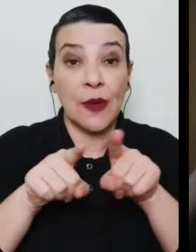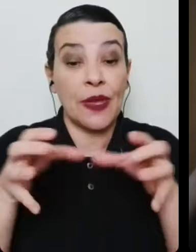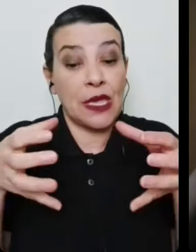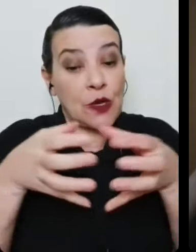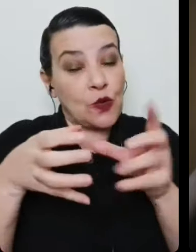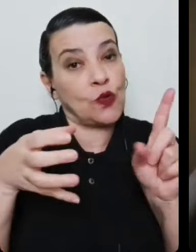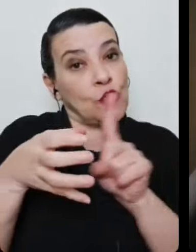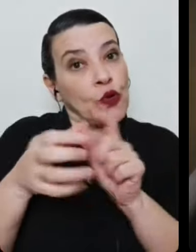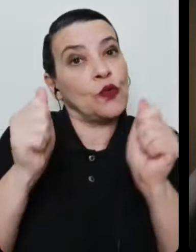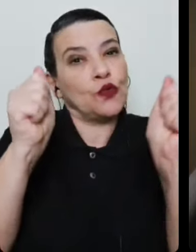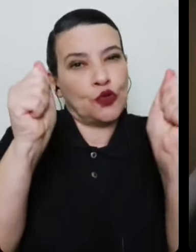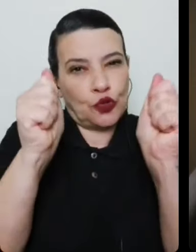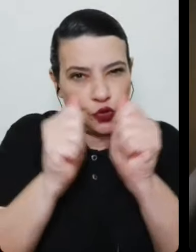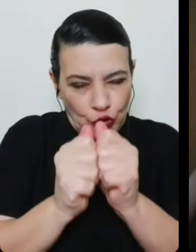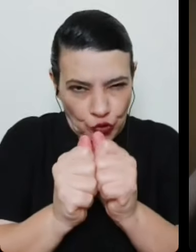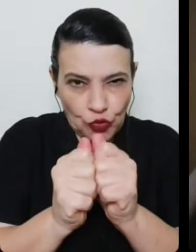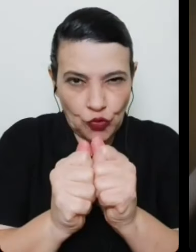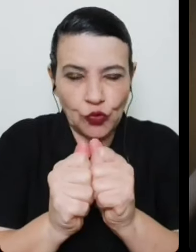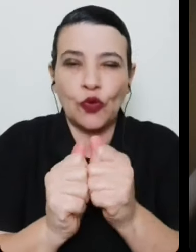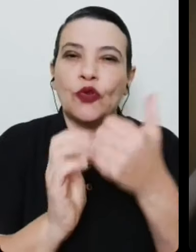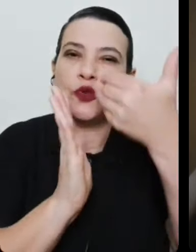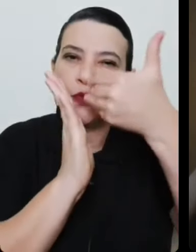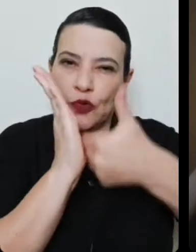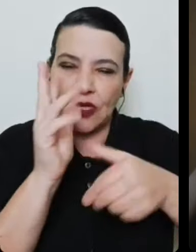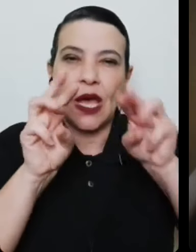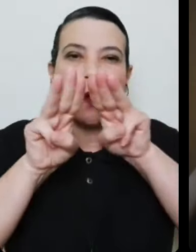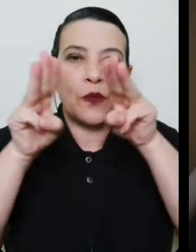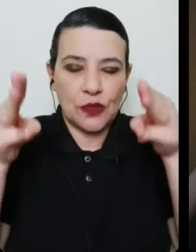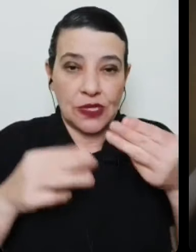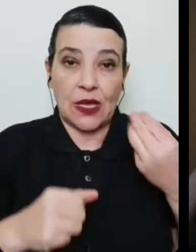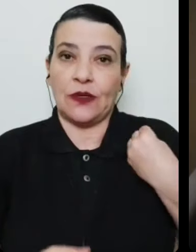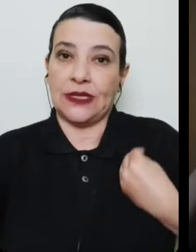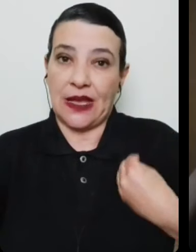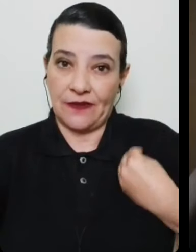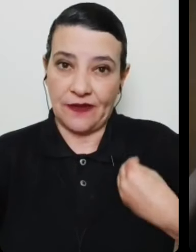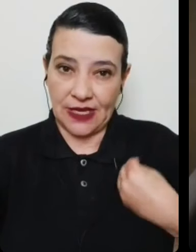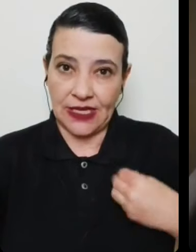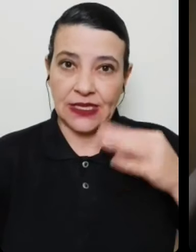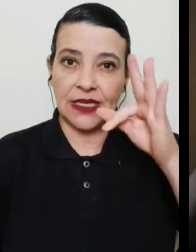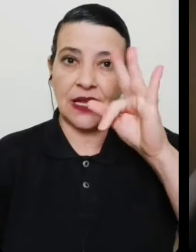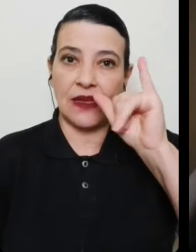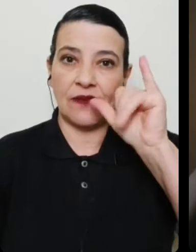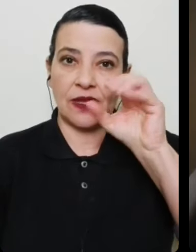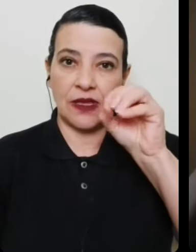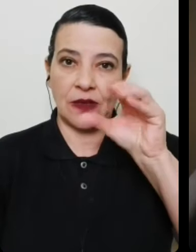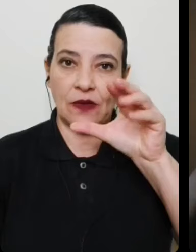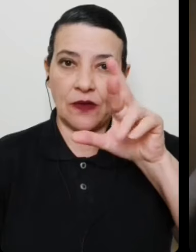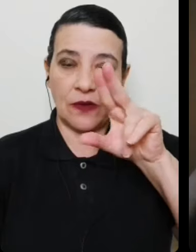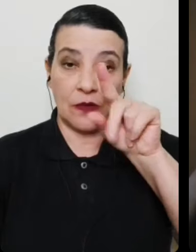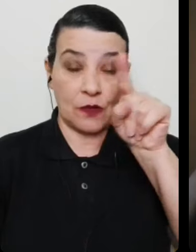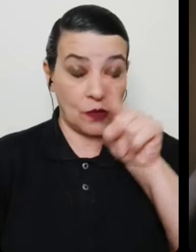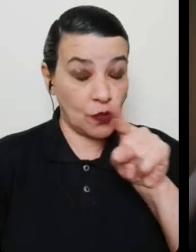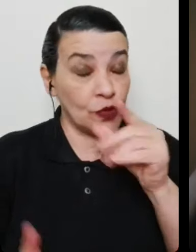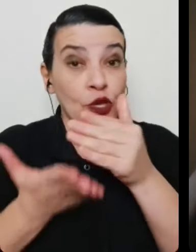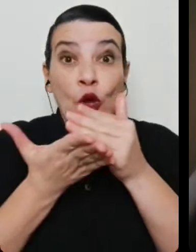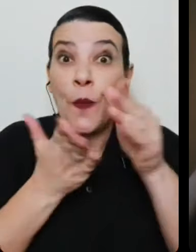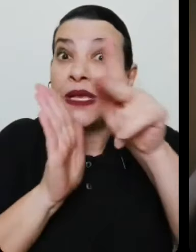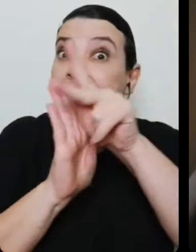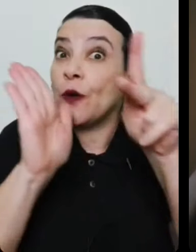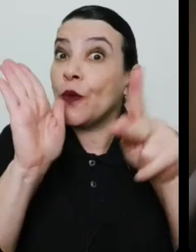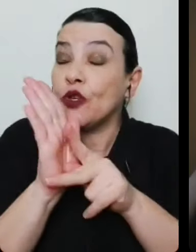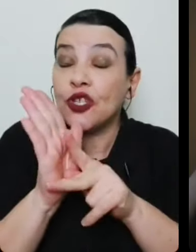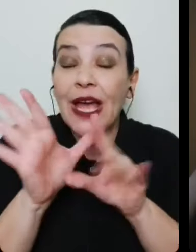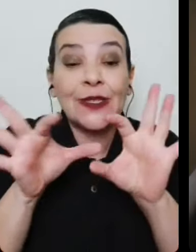de bolsistas do Museu da Vida, da Fiocruz. Estou começando um projeto muito legal lá com o pessoal do Museu da